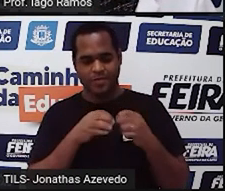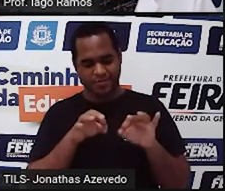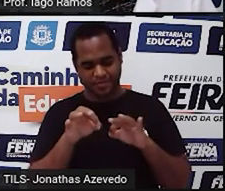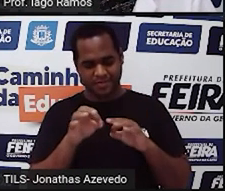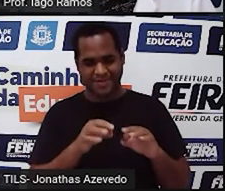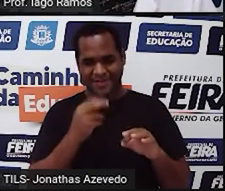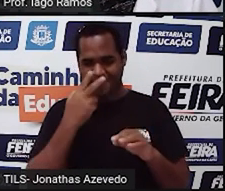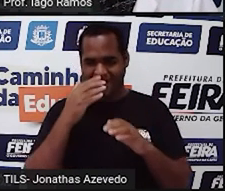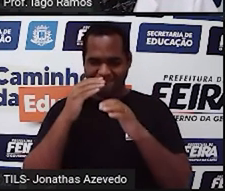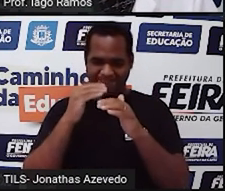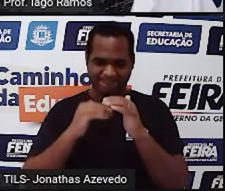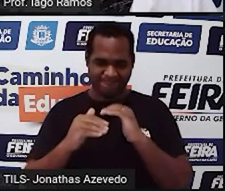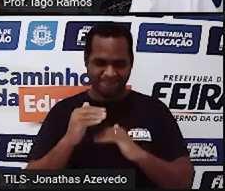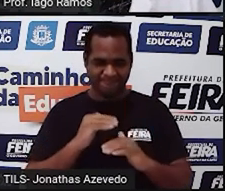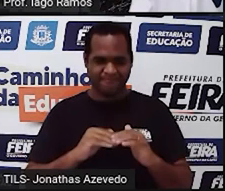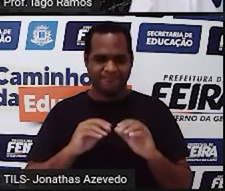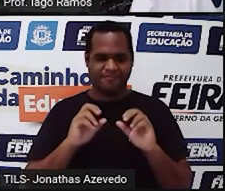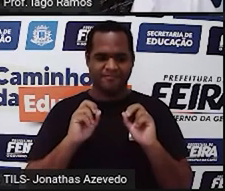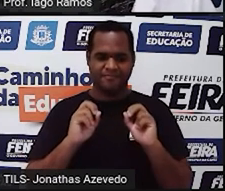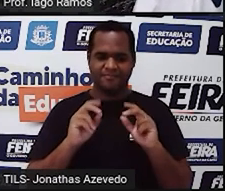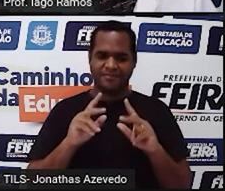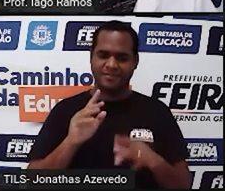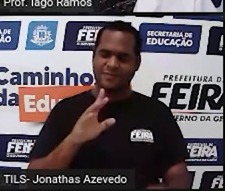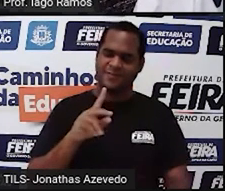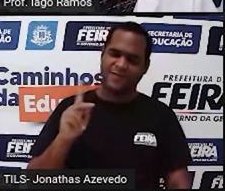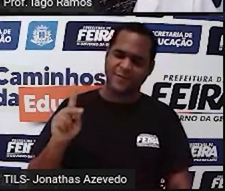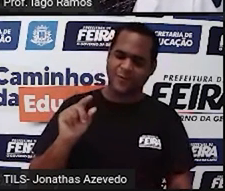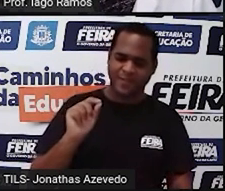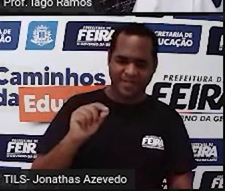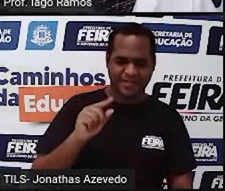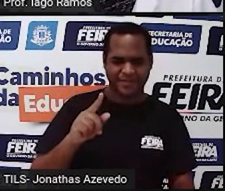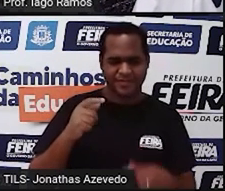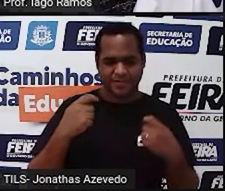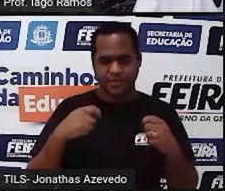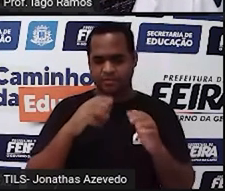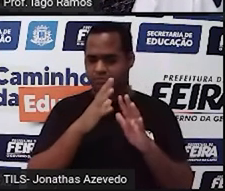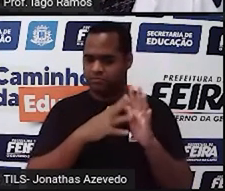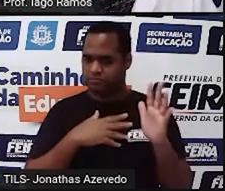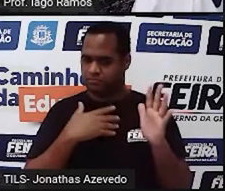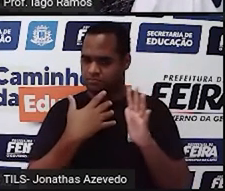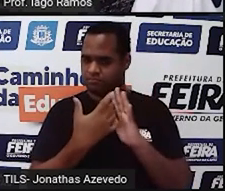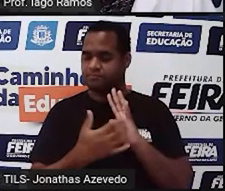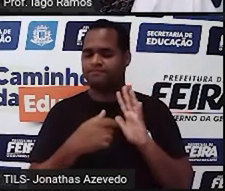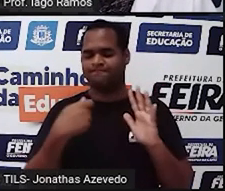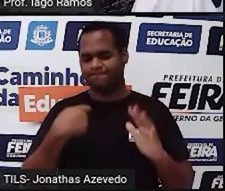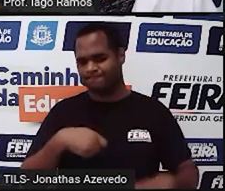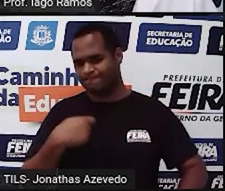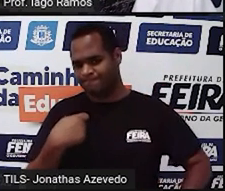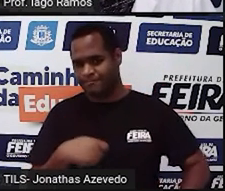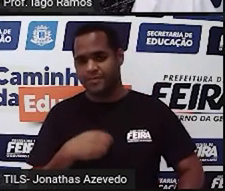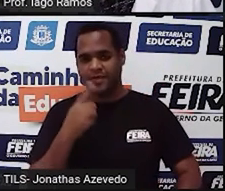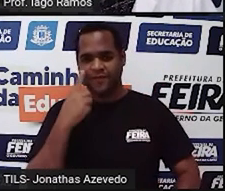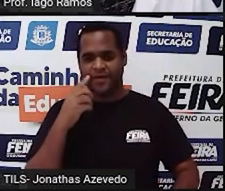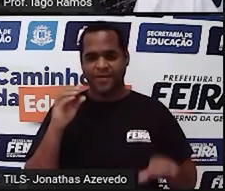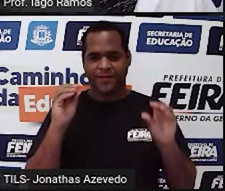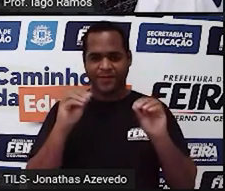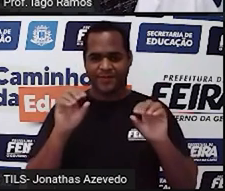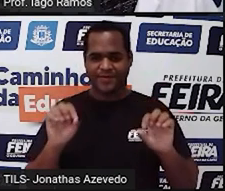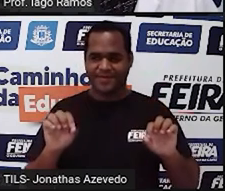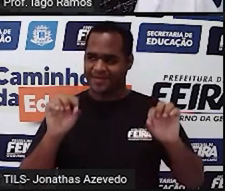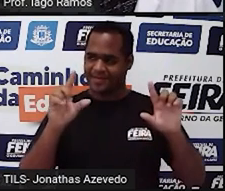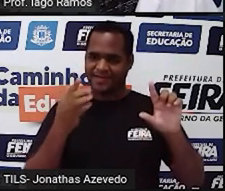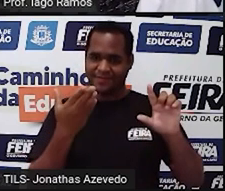ordem decrescente Tá mas Professor Eu preciso da tabela né É por isso que eu tô colocando ela aí agora